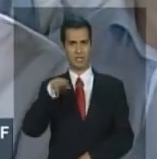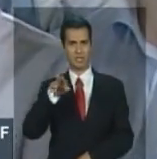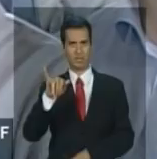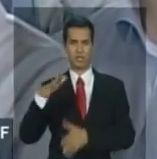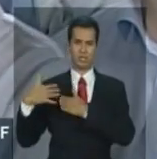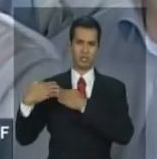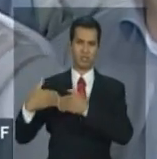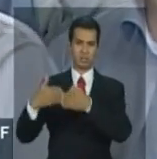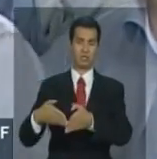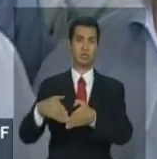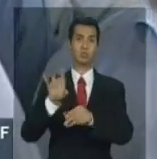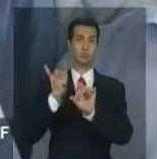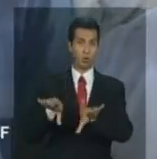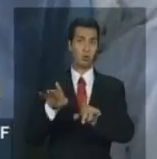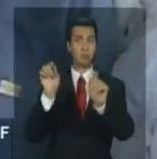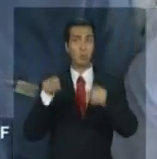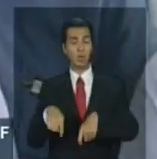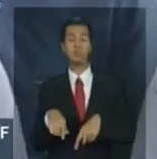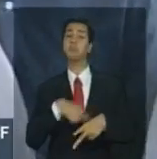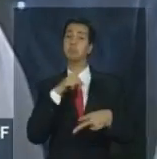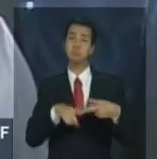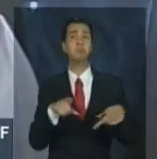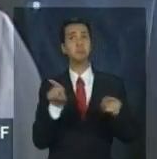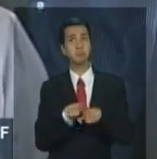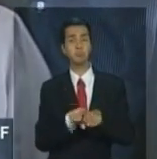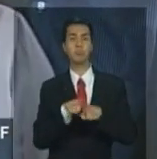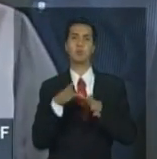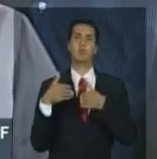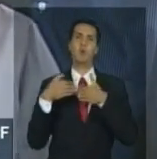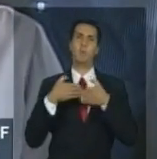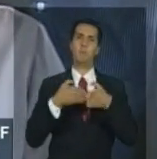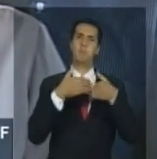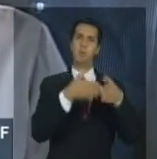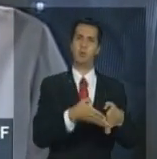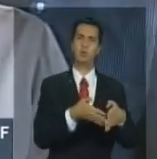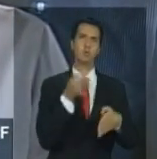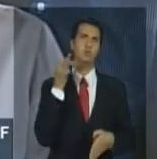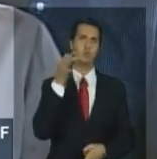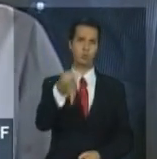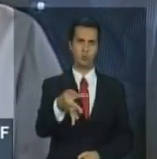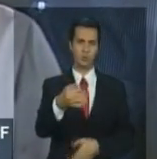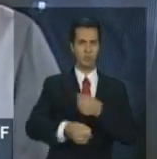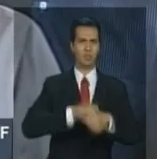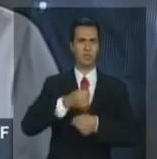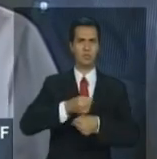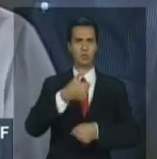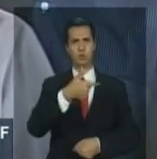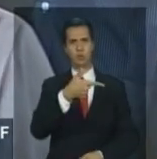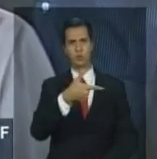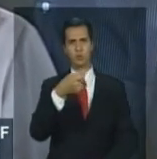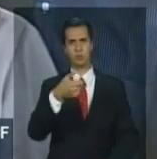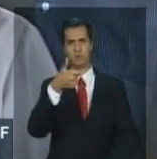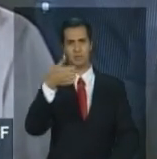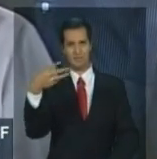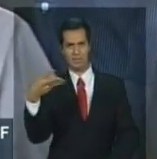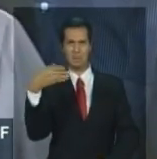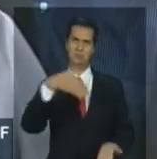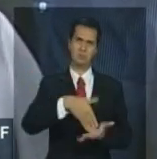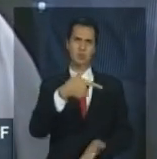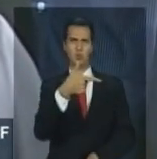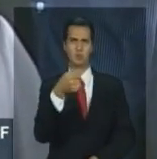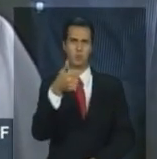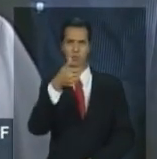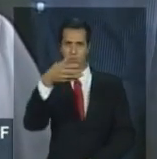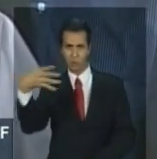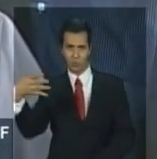vai ser pelo porto de Itaqui. Nós podemos descer também. No futuro que eu estou falando é 2013, 2014. Nós